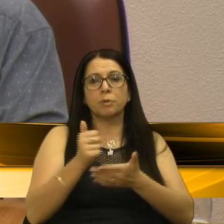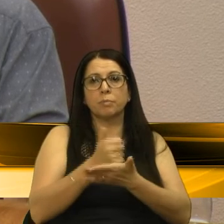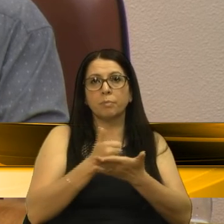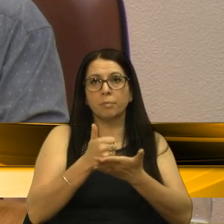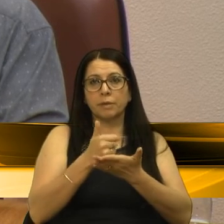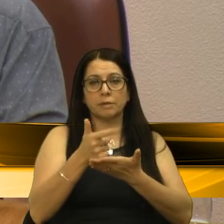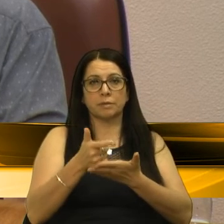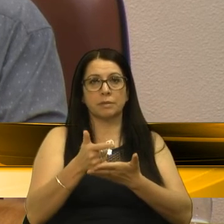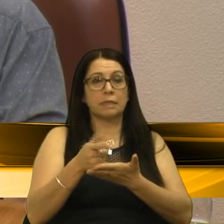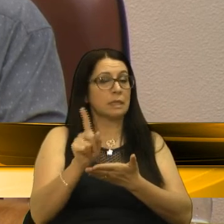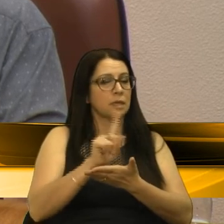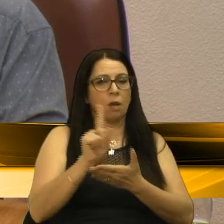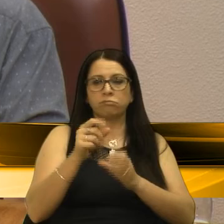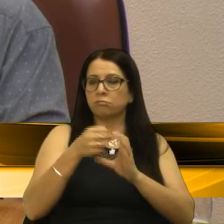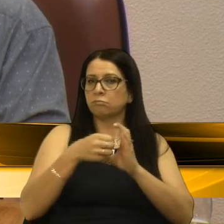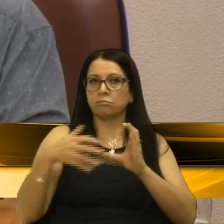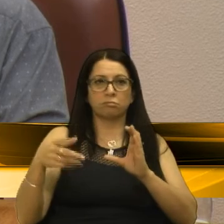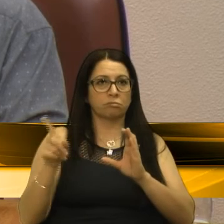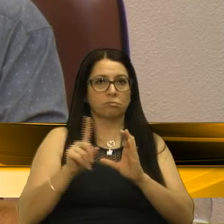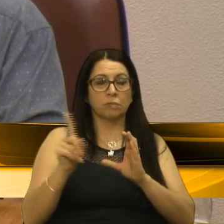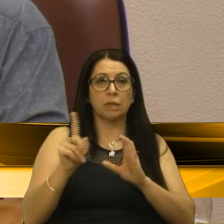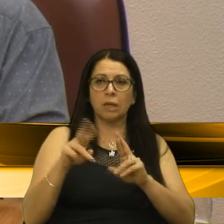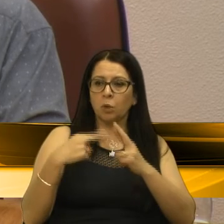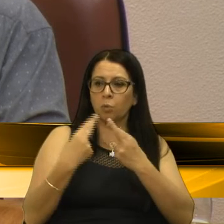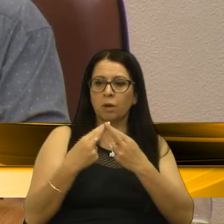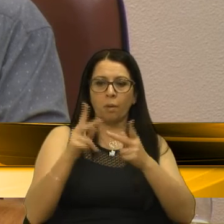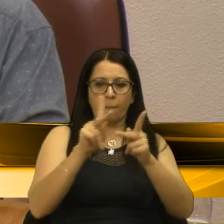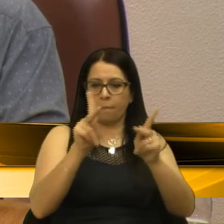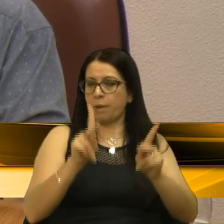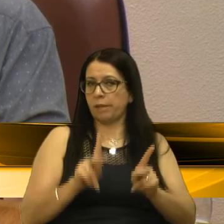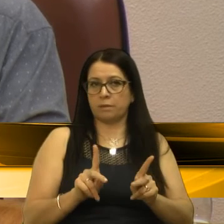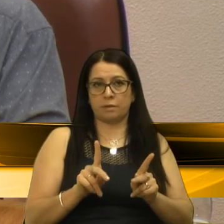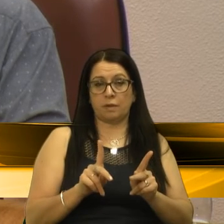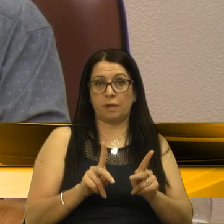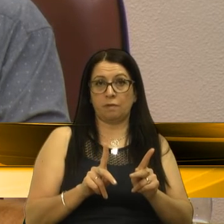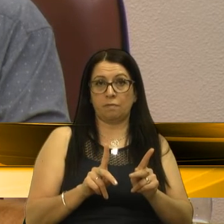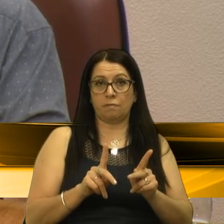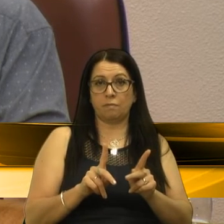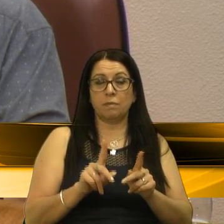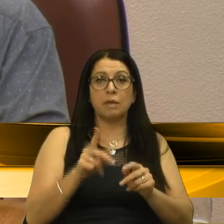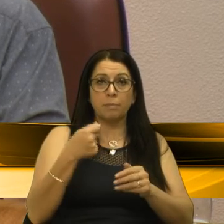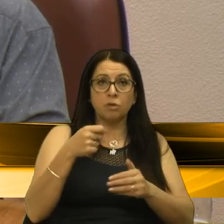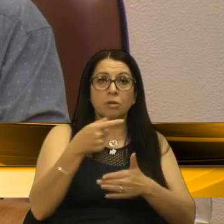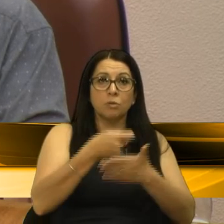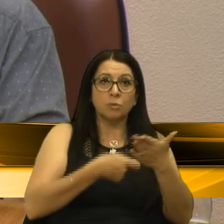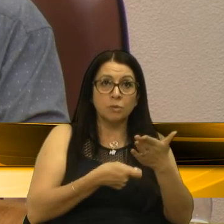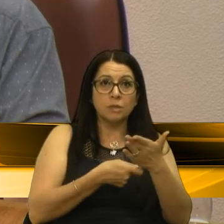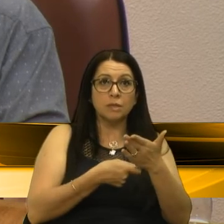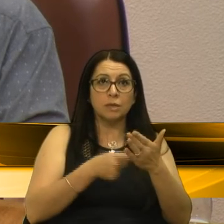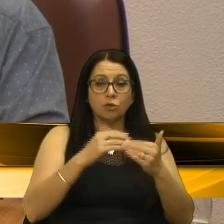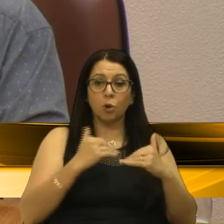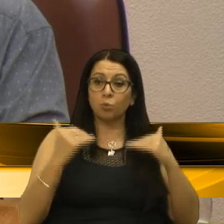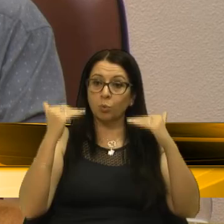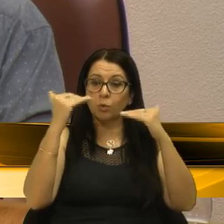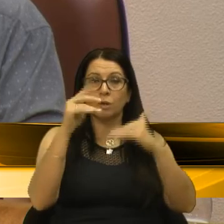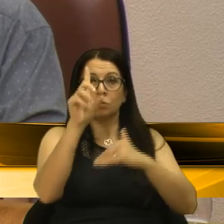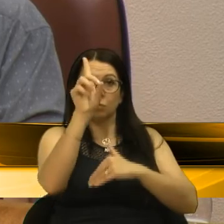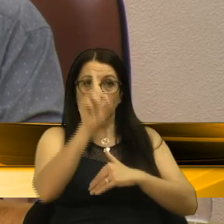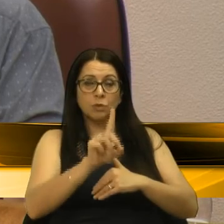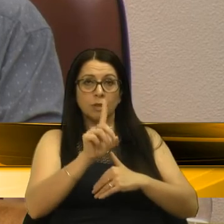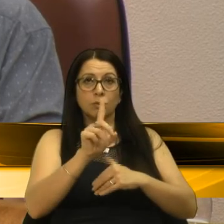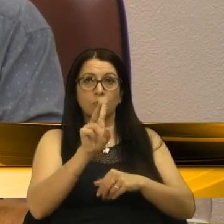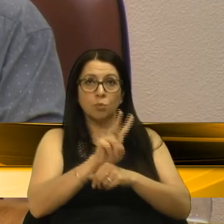evento não caracterizava a mera reunião pacífica, independentemente de autorização da autoridade cujo direito